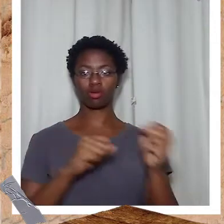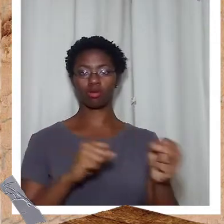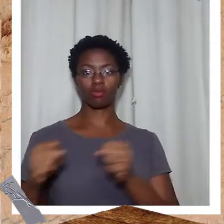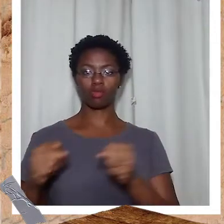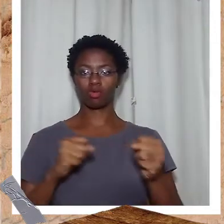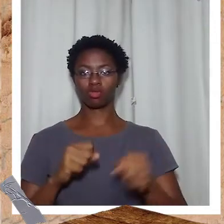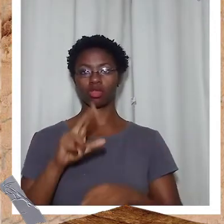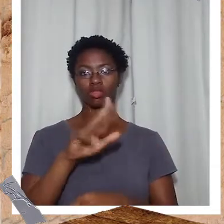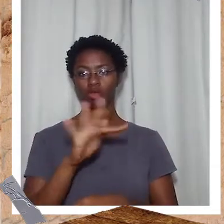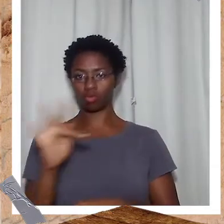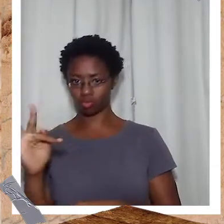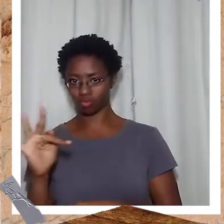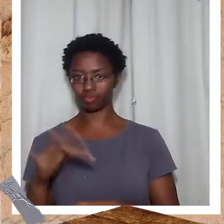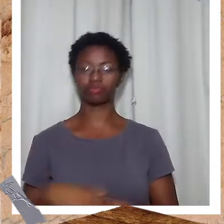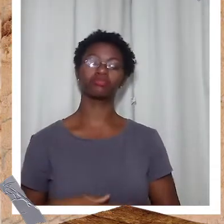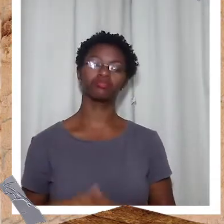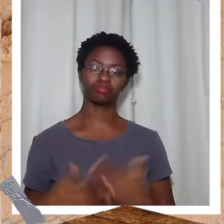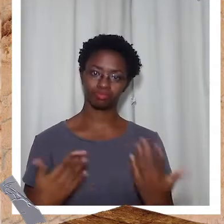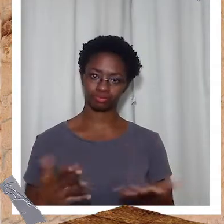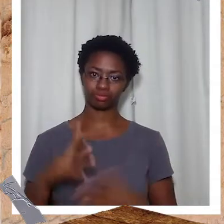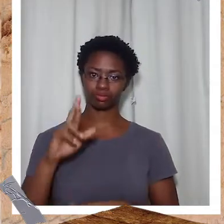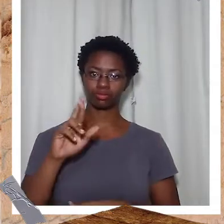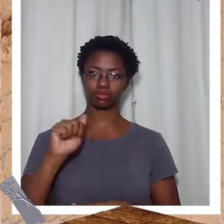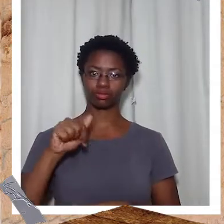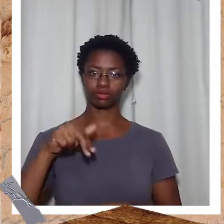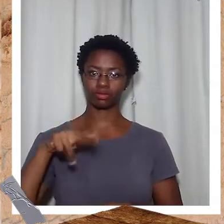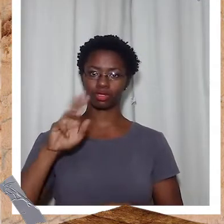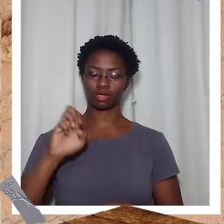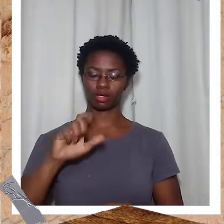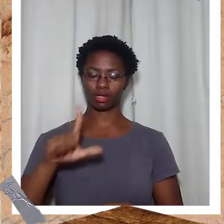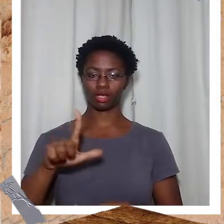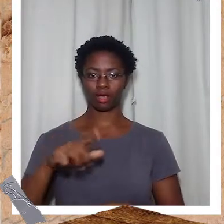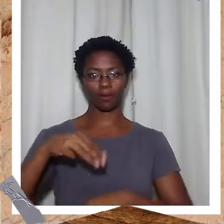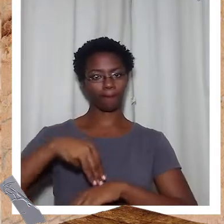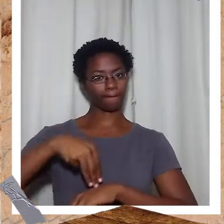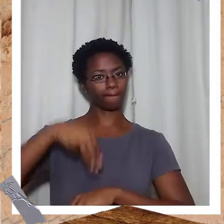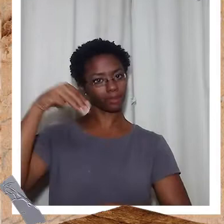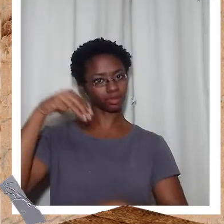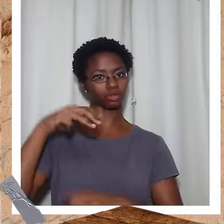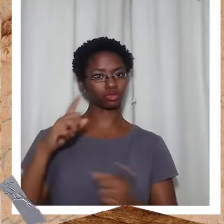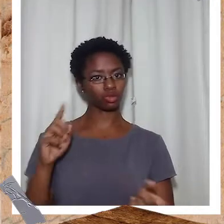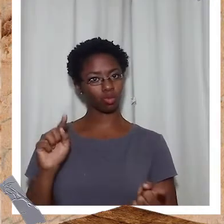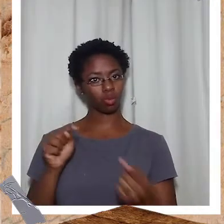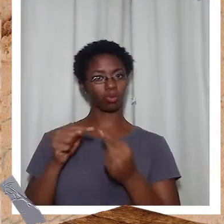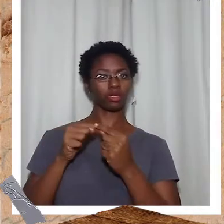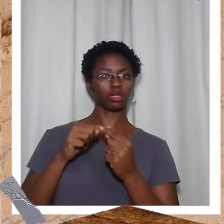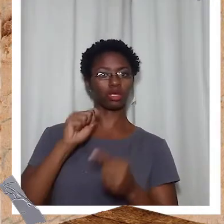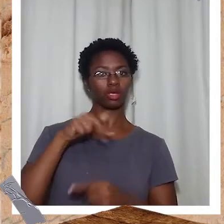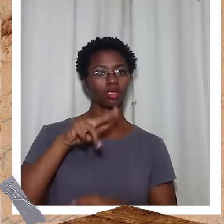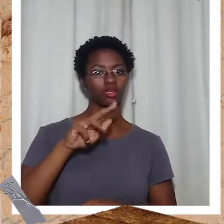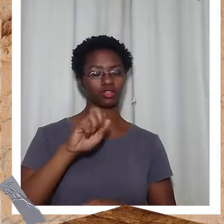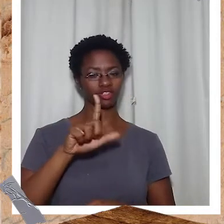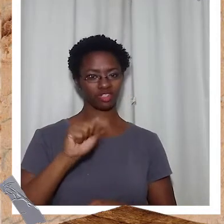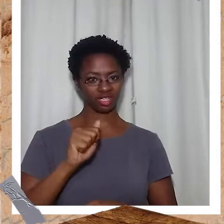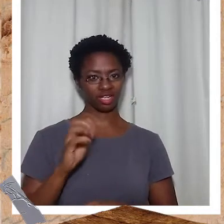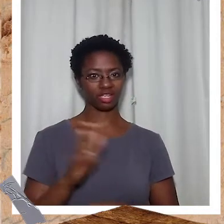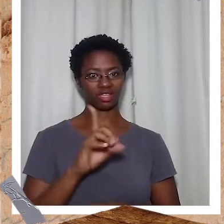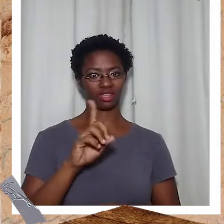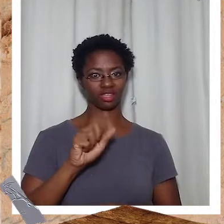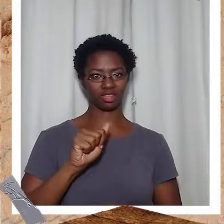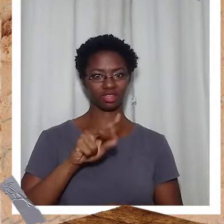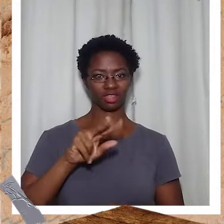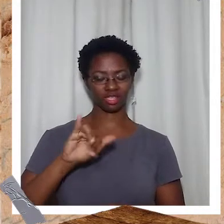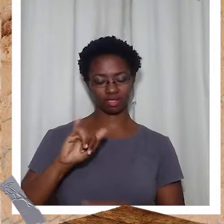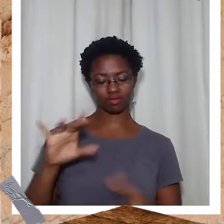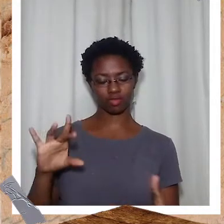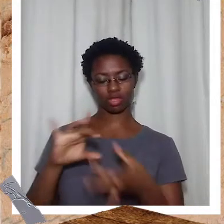Fluminense, UF. Raquel fez um mestrado relacionando Angela Davis e Lélia Gonzalez, duas